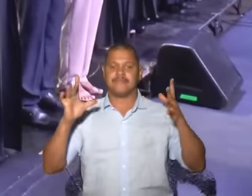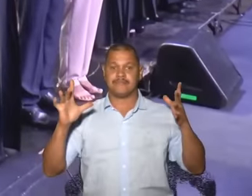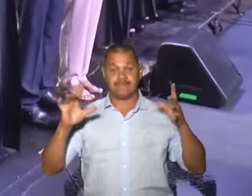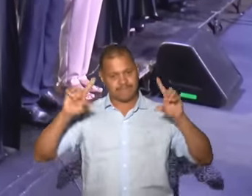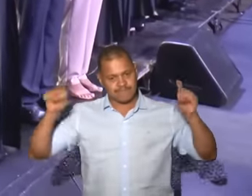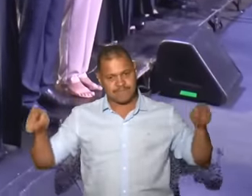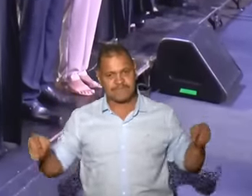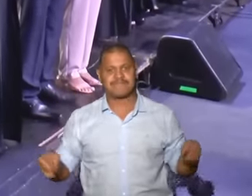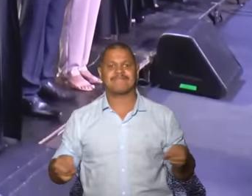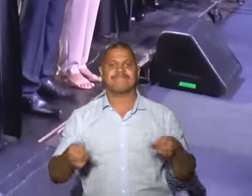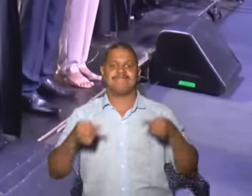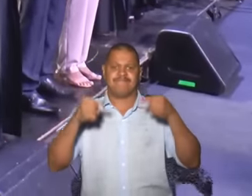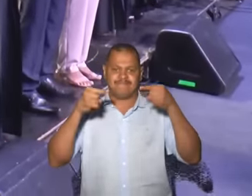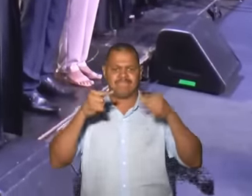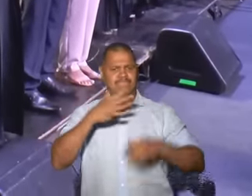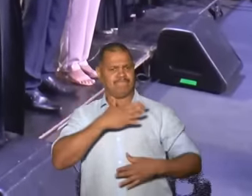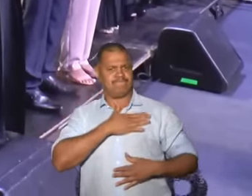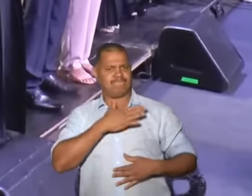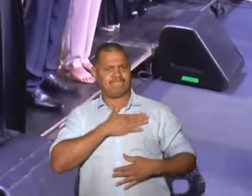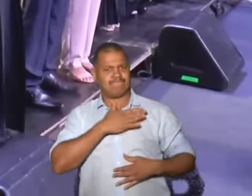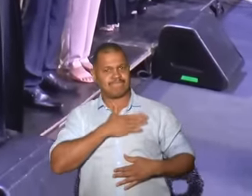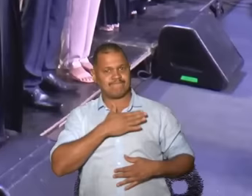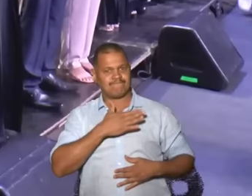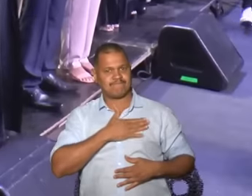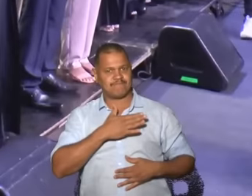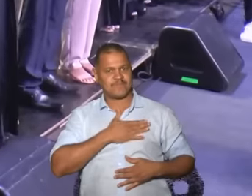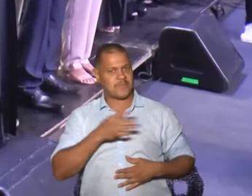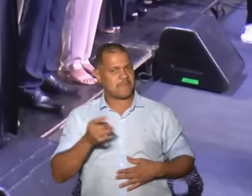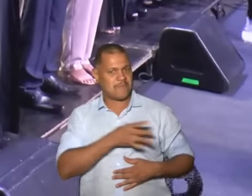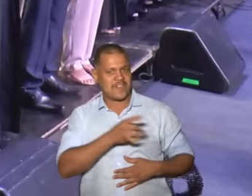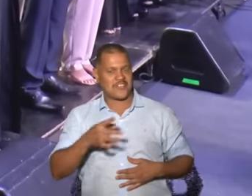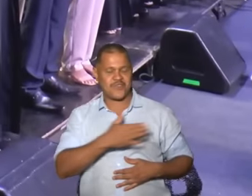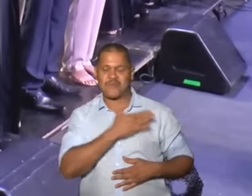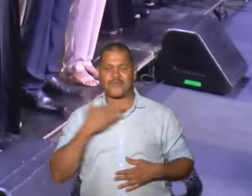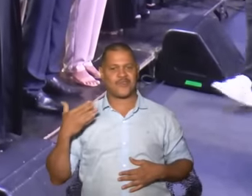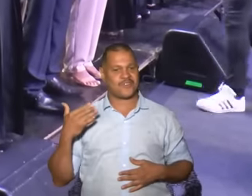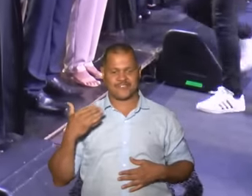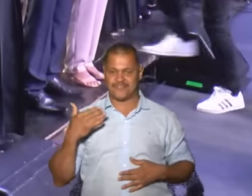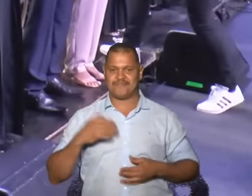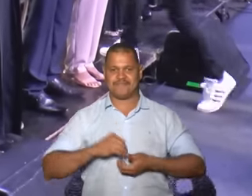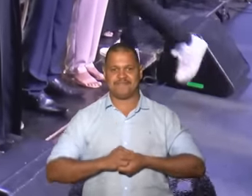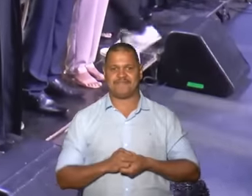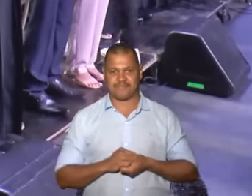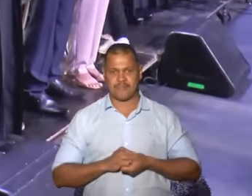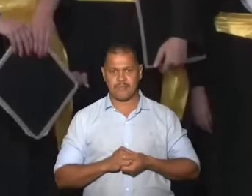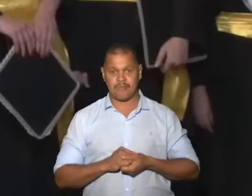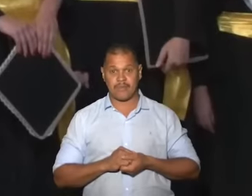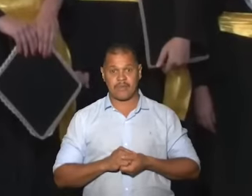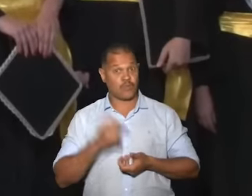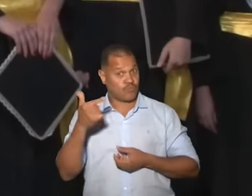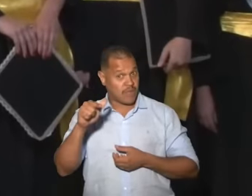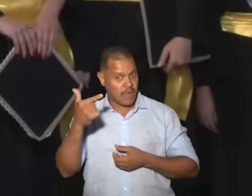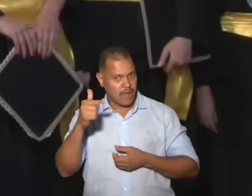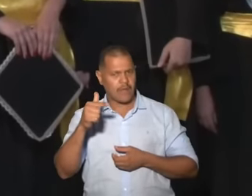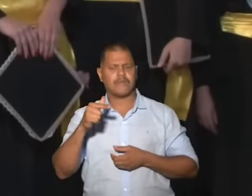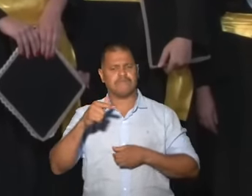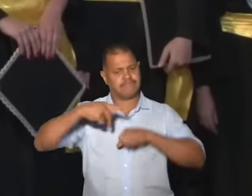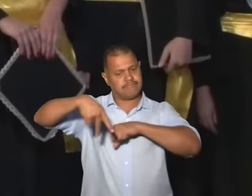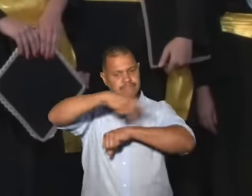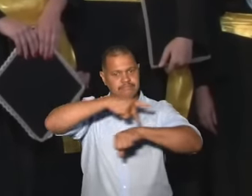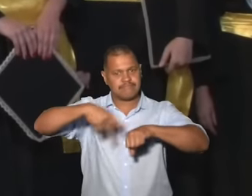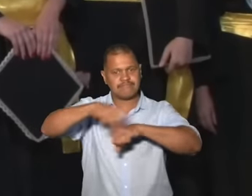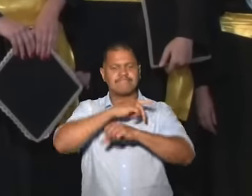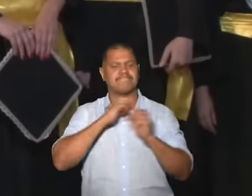liberdade, desafio nosso peito à própria morte. Ó pátria amada,